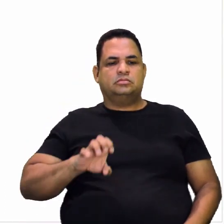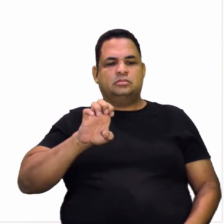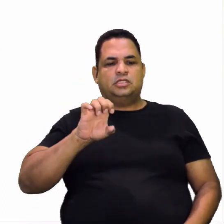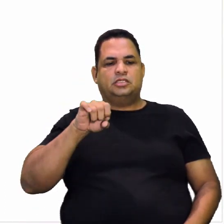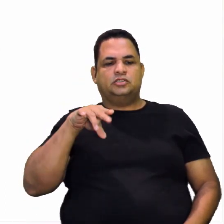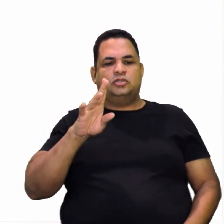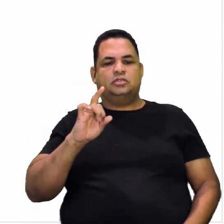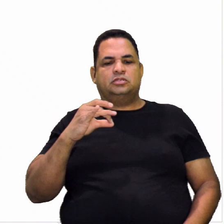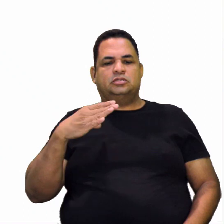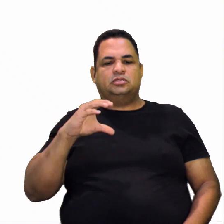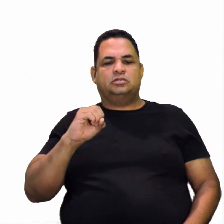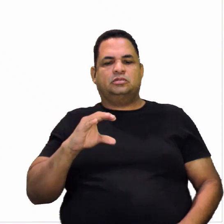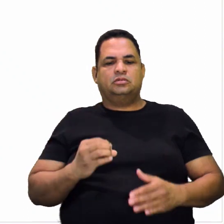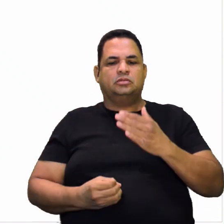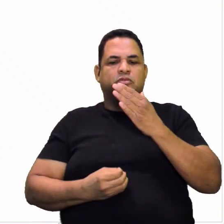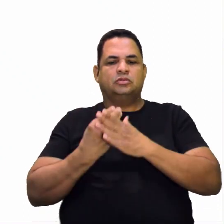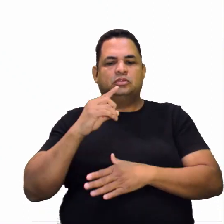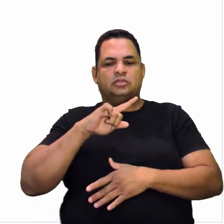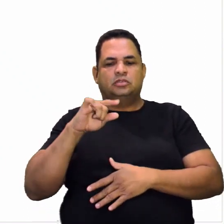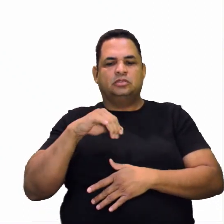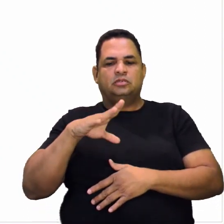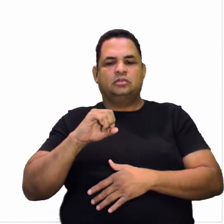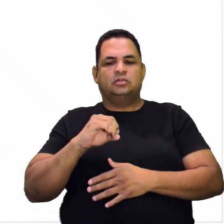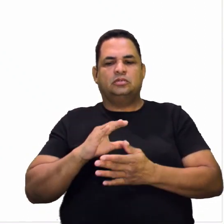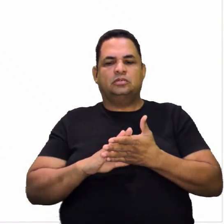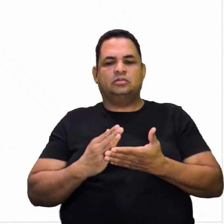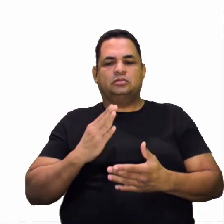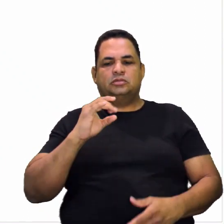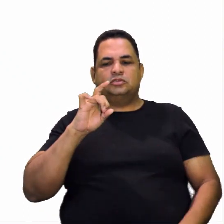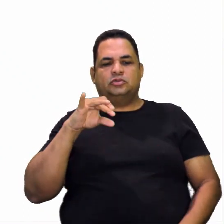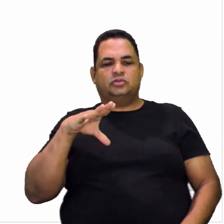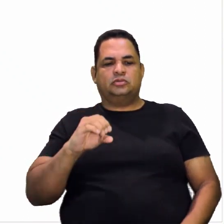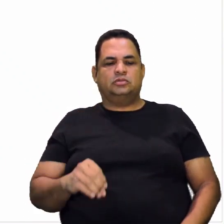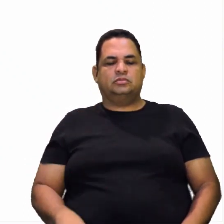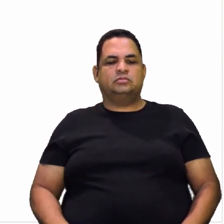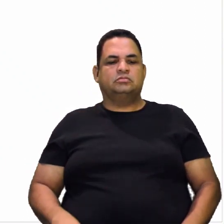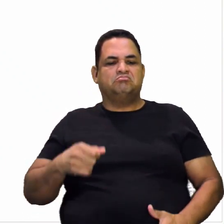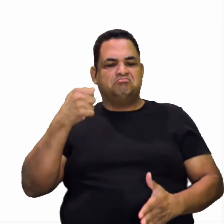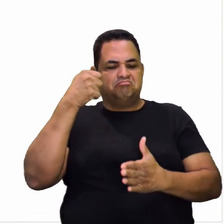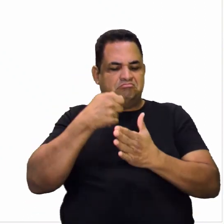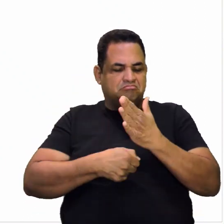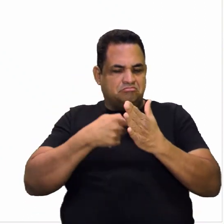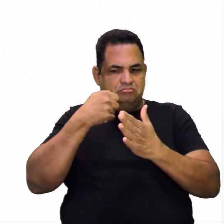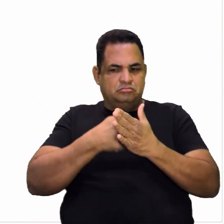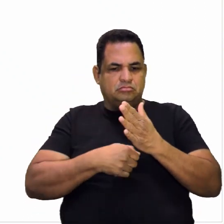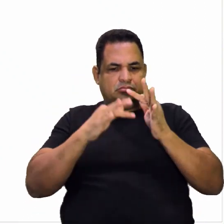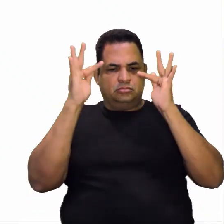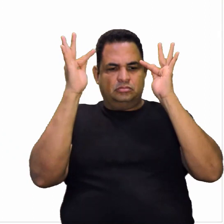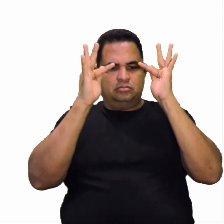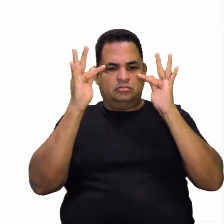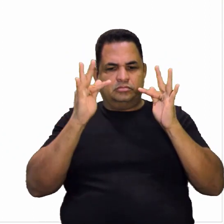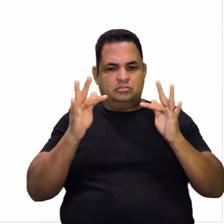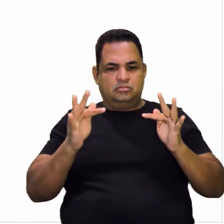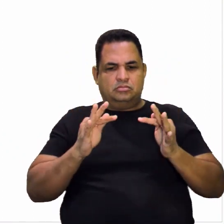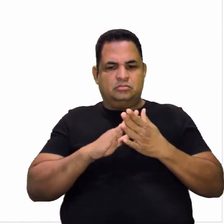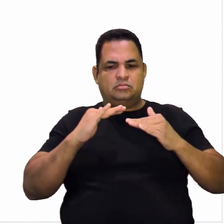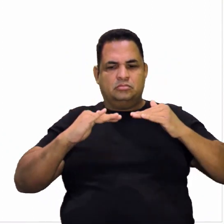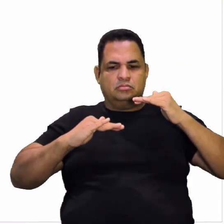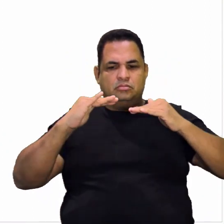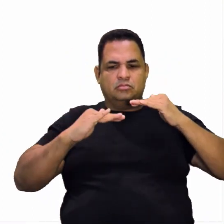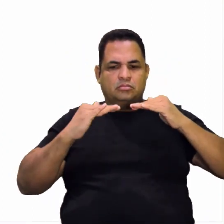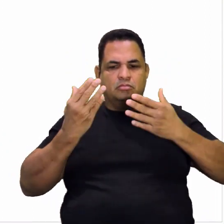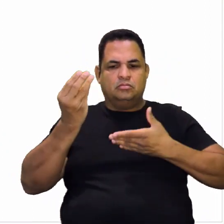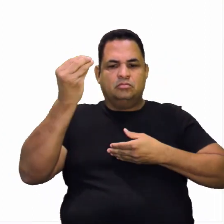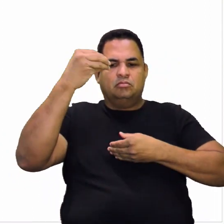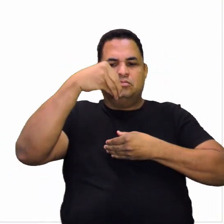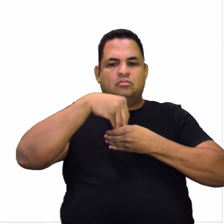Estoicismo, fundado por Zeno de Citium, que defendia a felicidade como equilíbrio